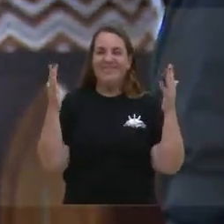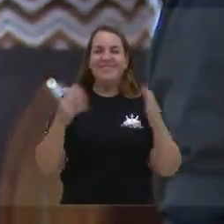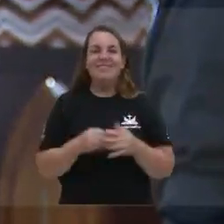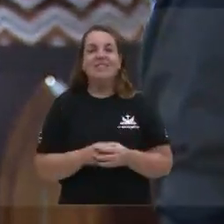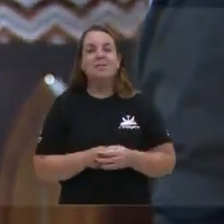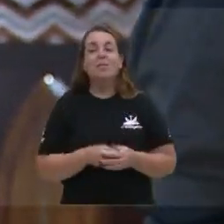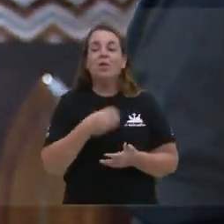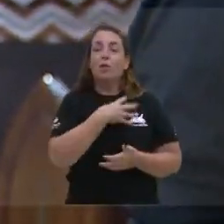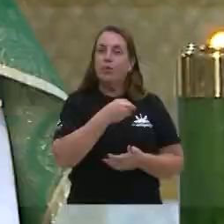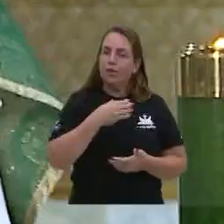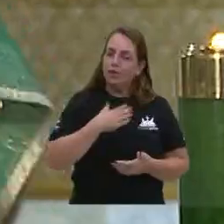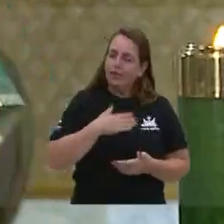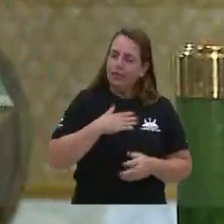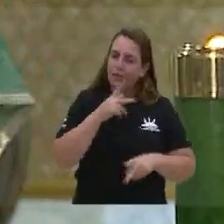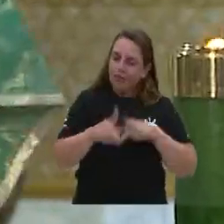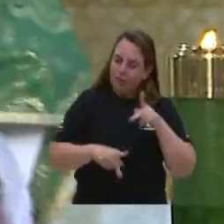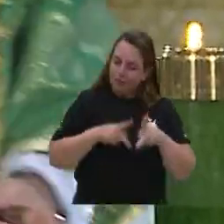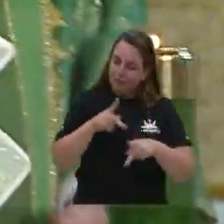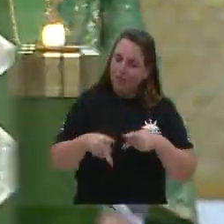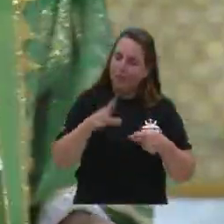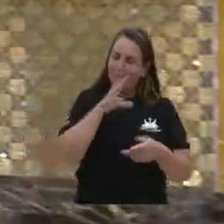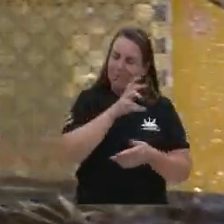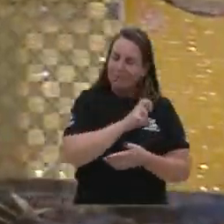Filhos queridos, povo amado,